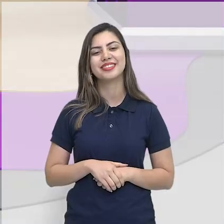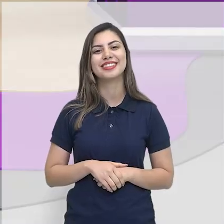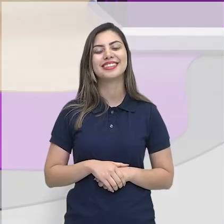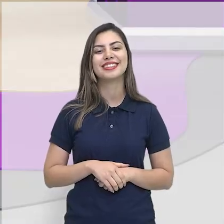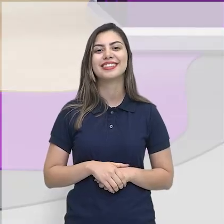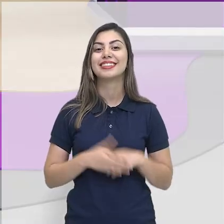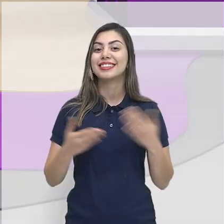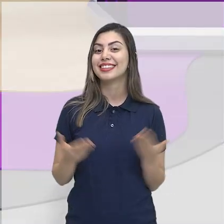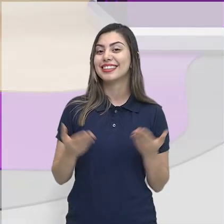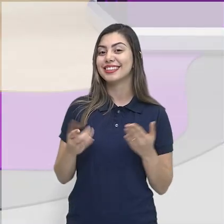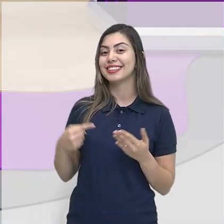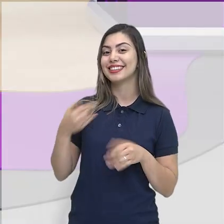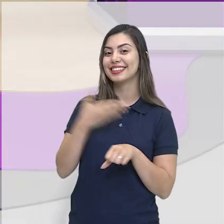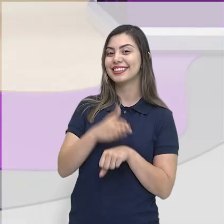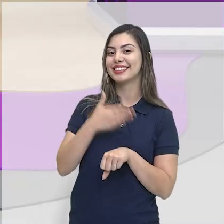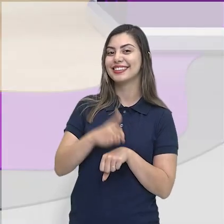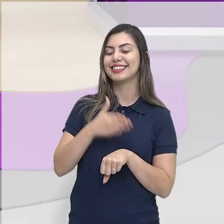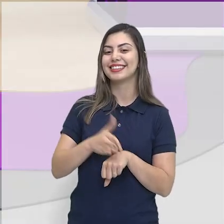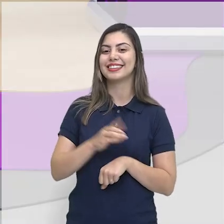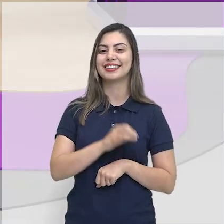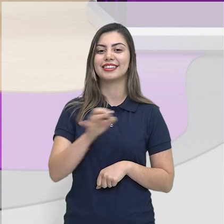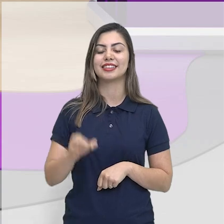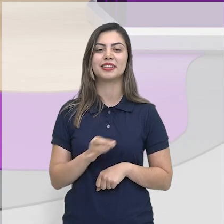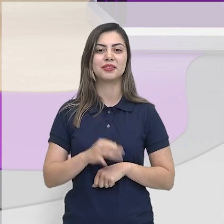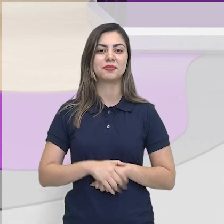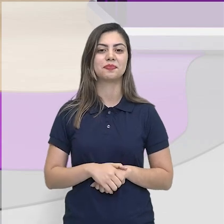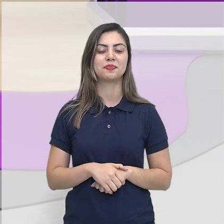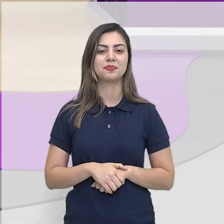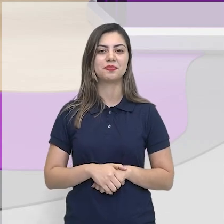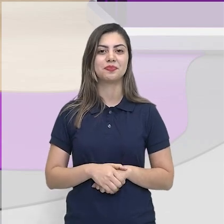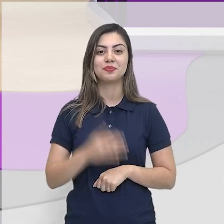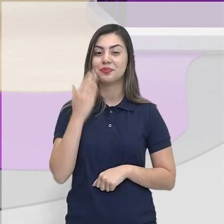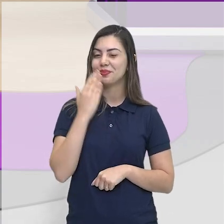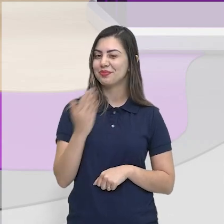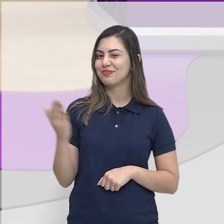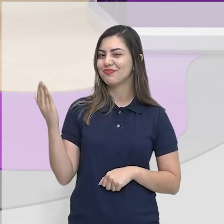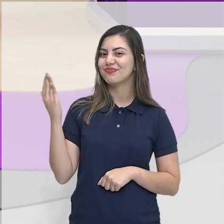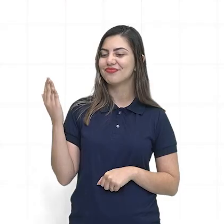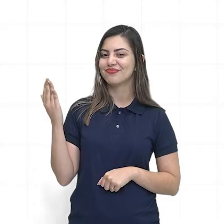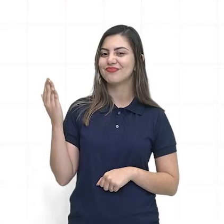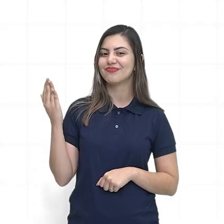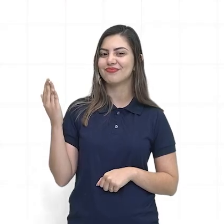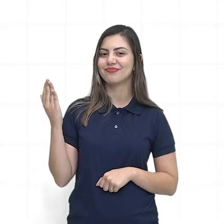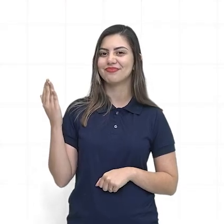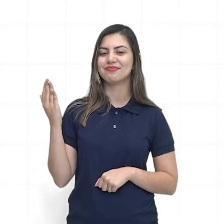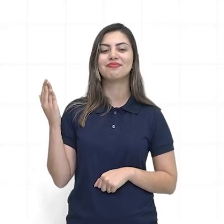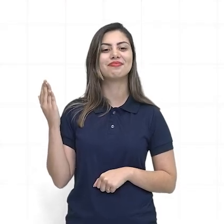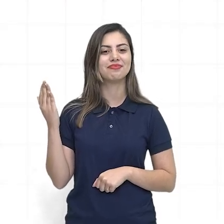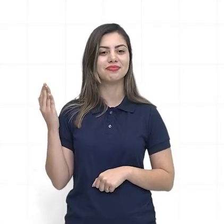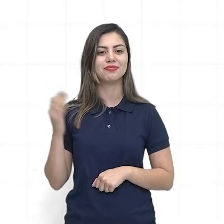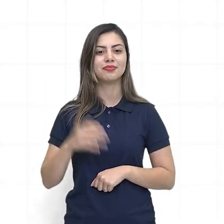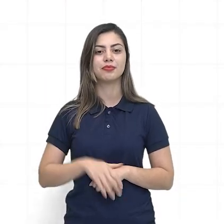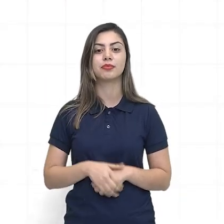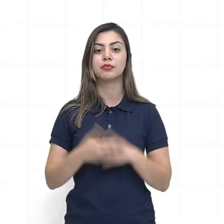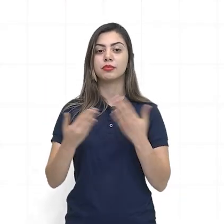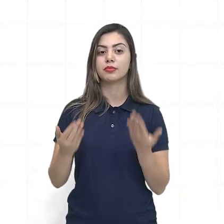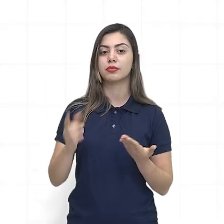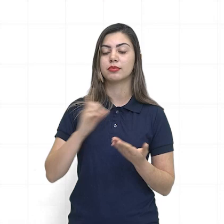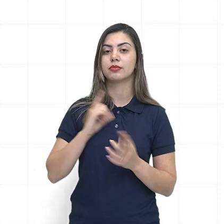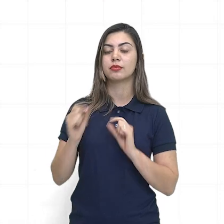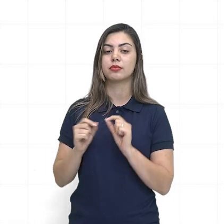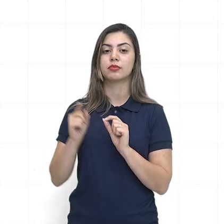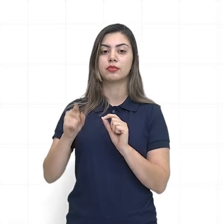No nosso Vamos Exercitar, nós temos a seguinte situação. Olha a situação que nós temos. A